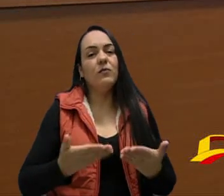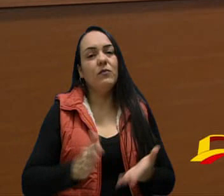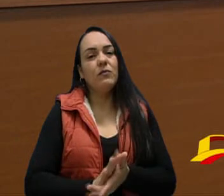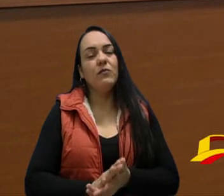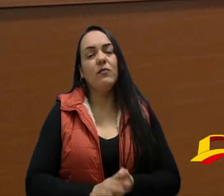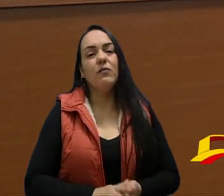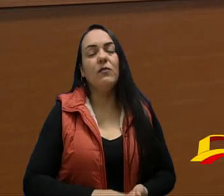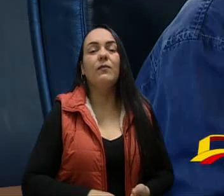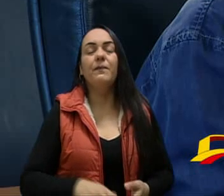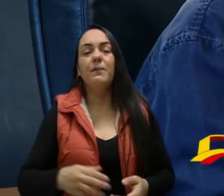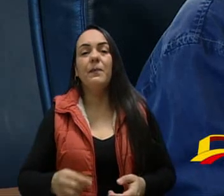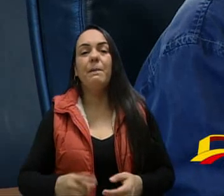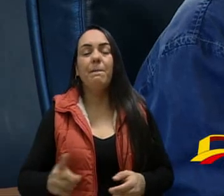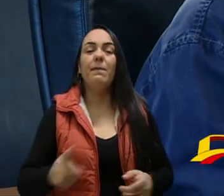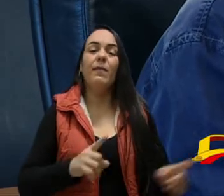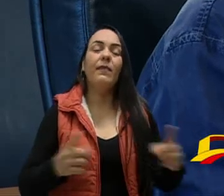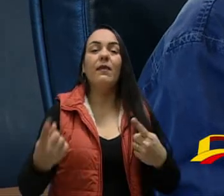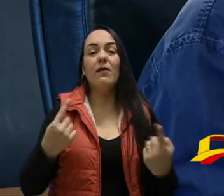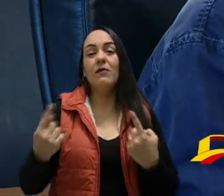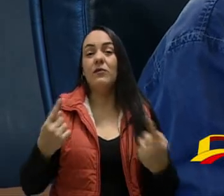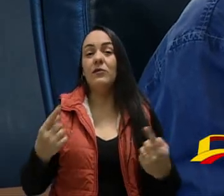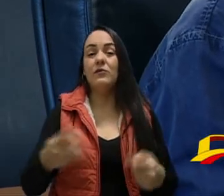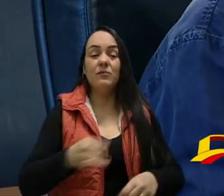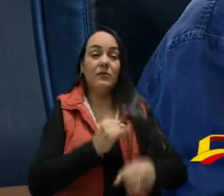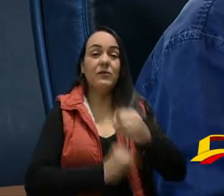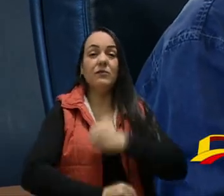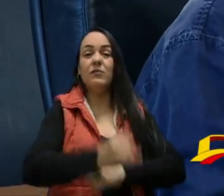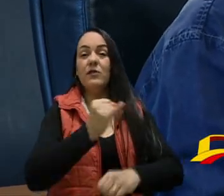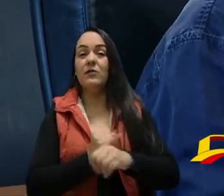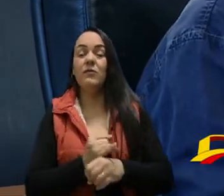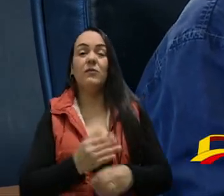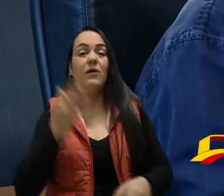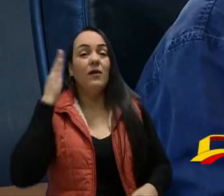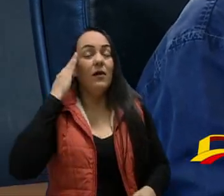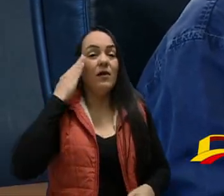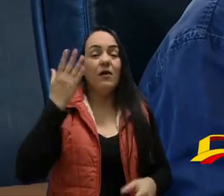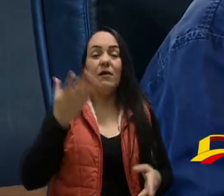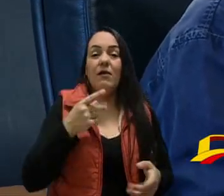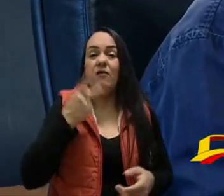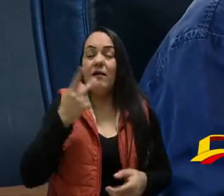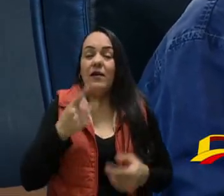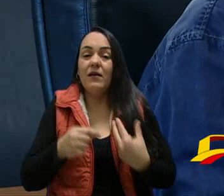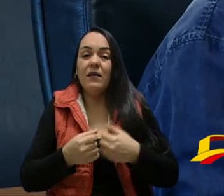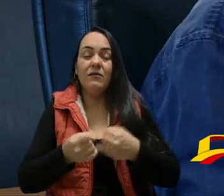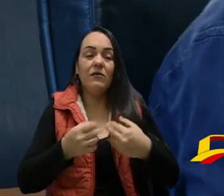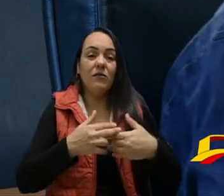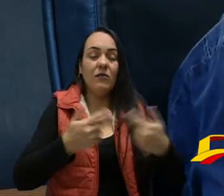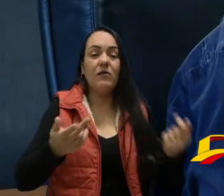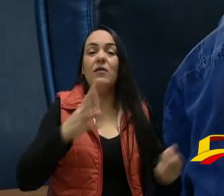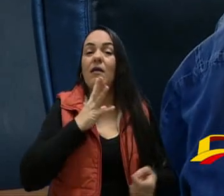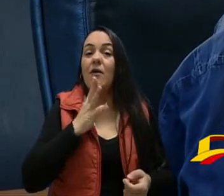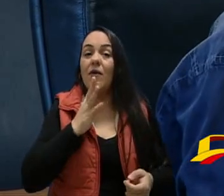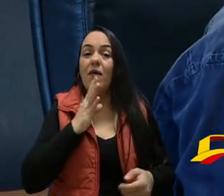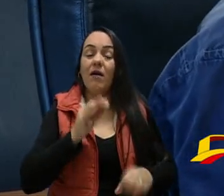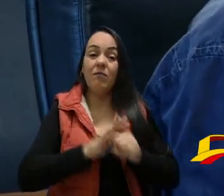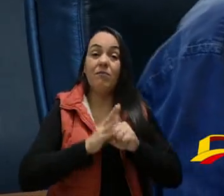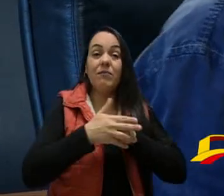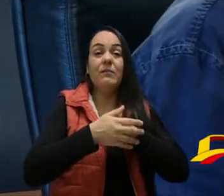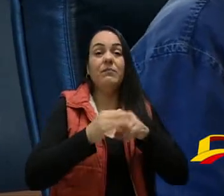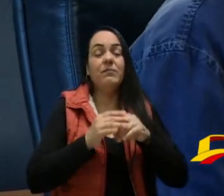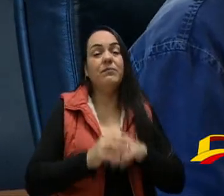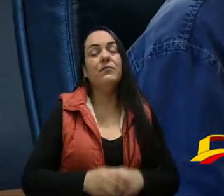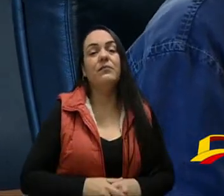tá todo mundo pouquinho especialista que nem as redes sociais né todo mundo já m doutor né e vamos